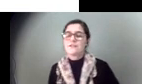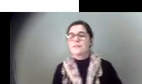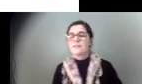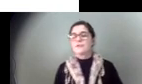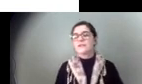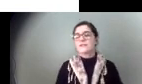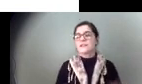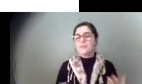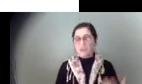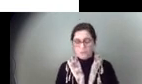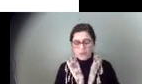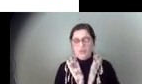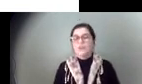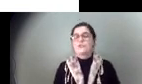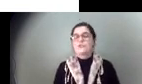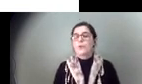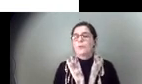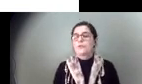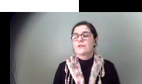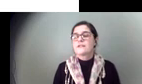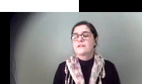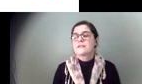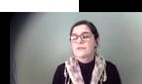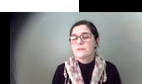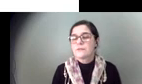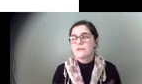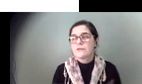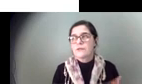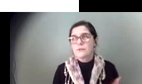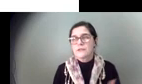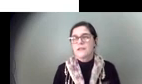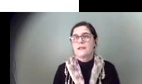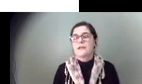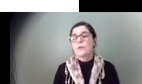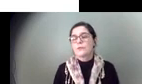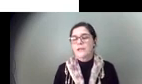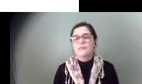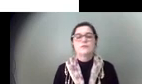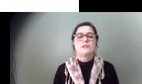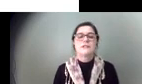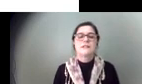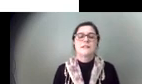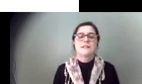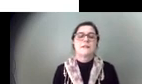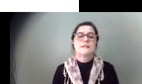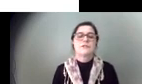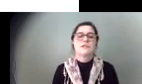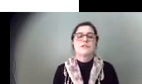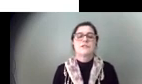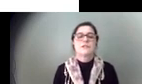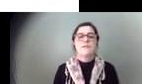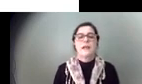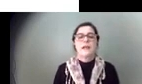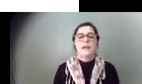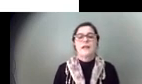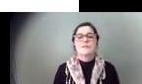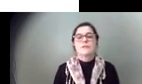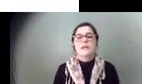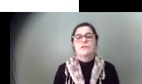nós fizemos um levantamento de como nós nos mantivemos, né, em contato durante esse semestre. Então, a gente